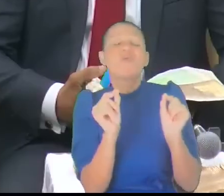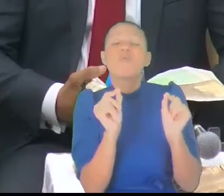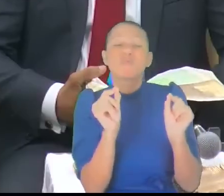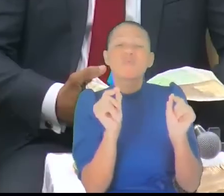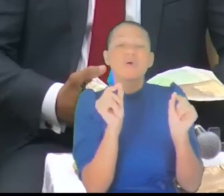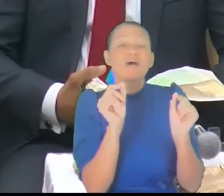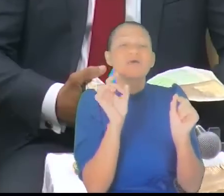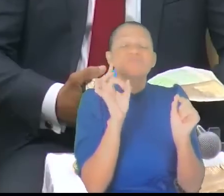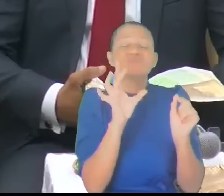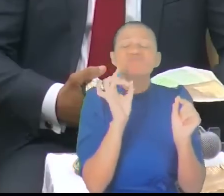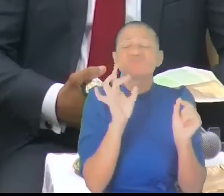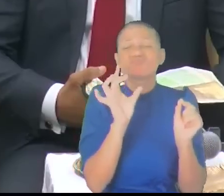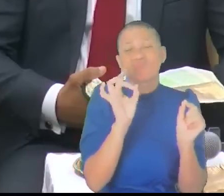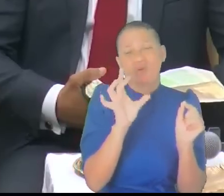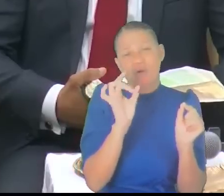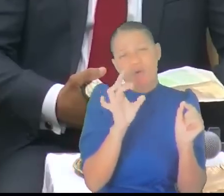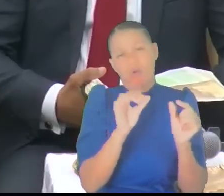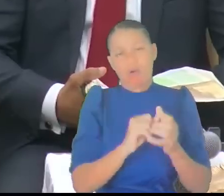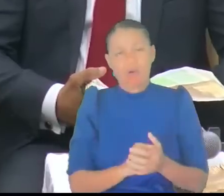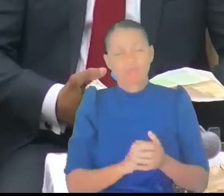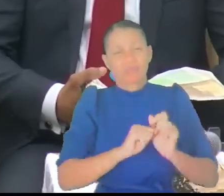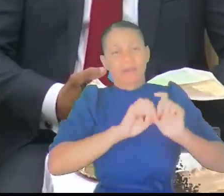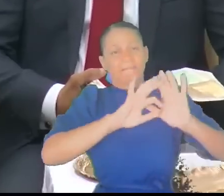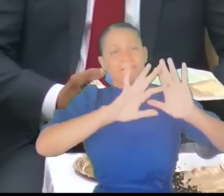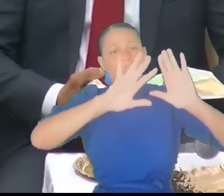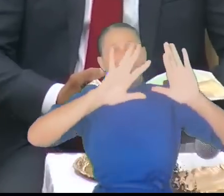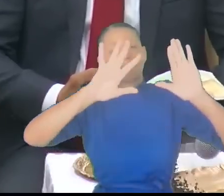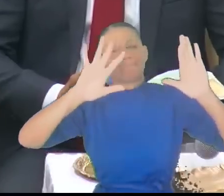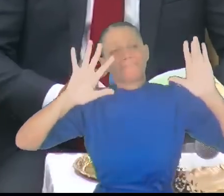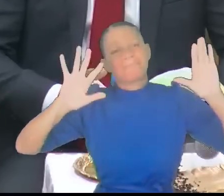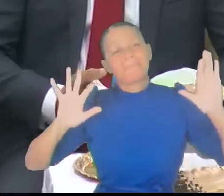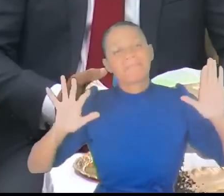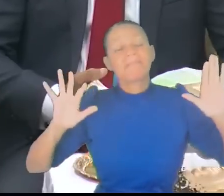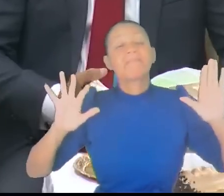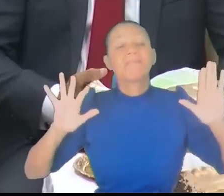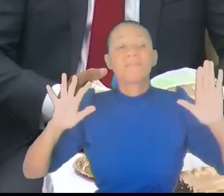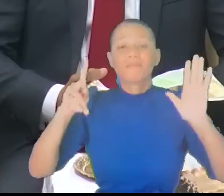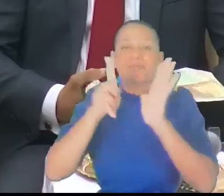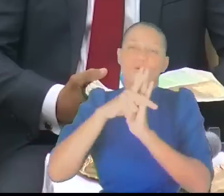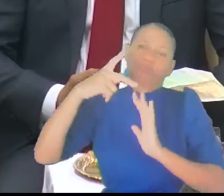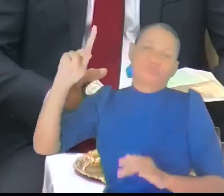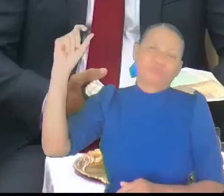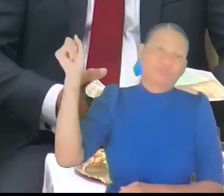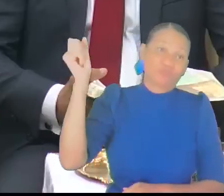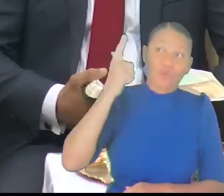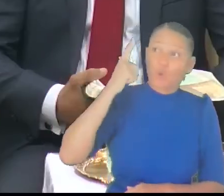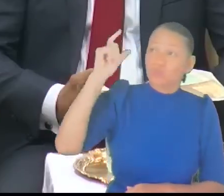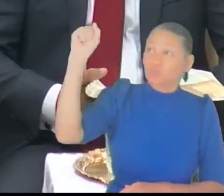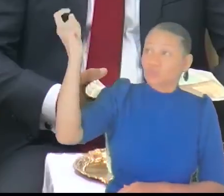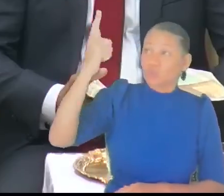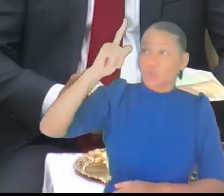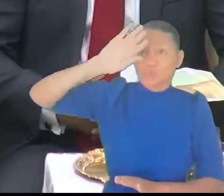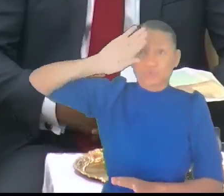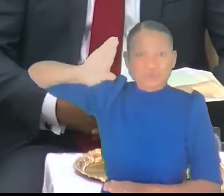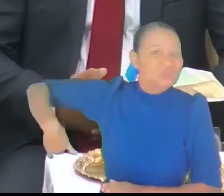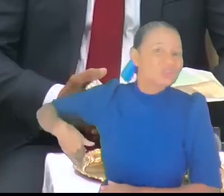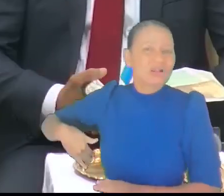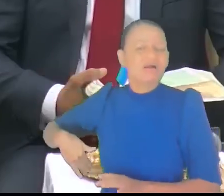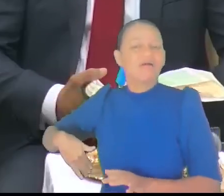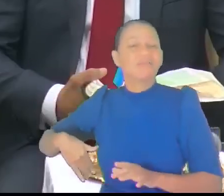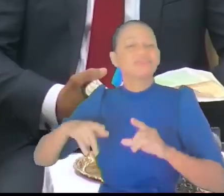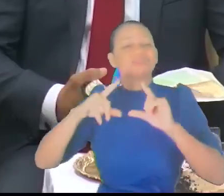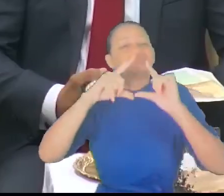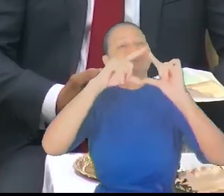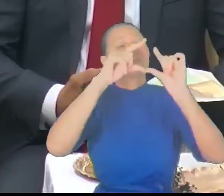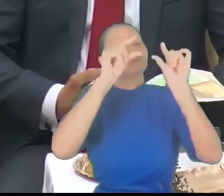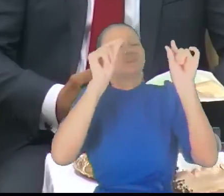só brilha porque recebe luz de quem, meus amados irmãos? Do sol. Se tirar o sol, o que é que acontece com a lua?